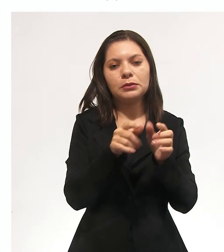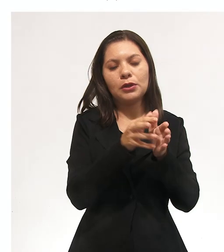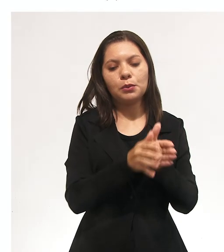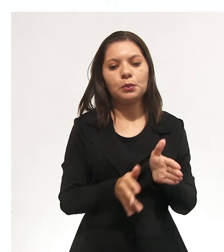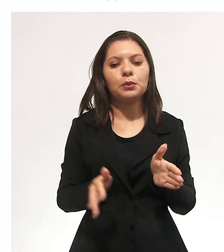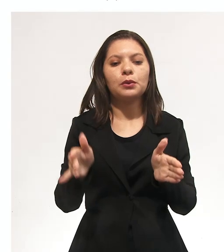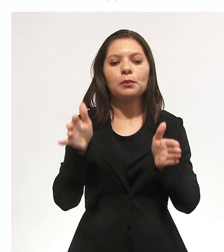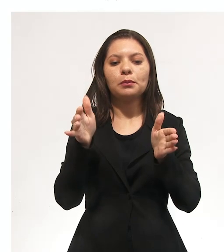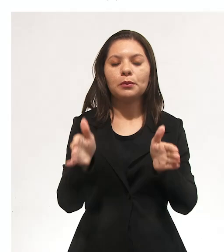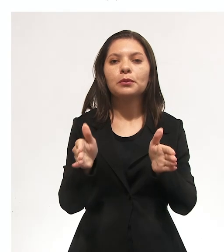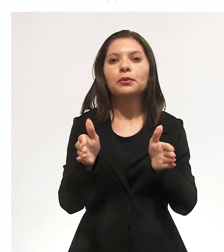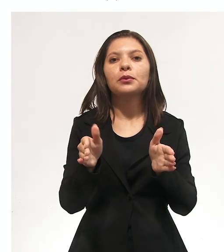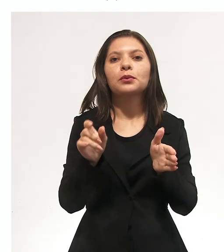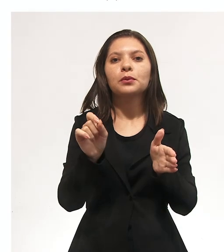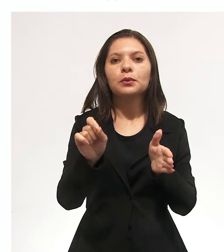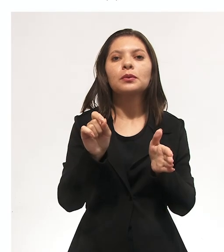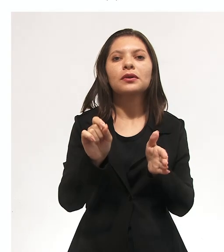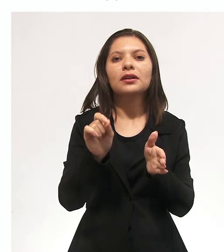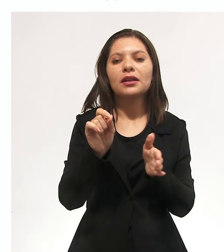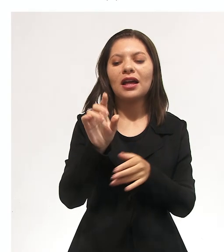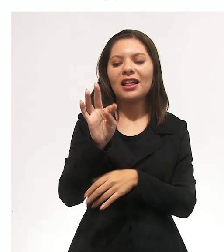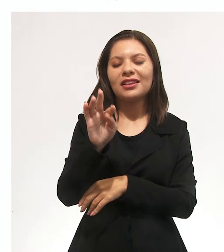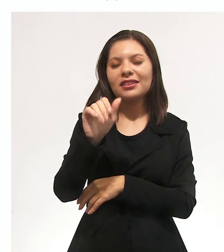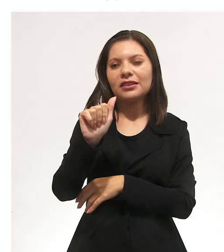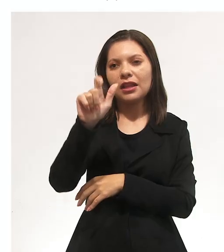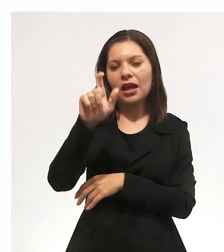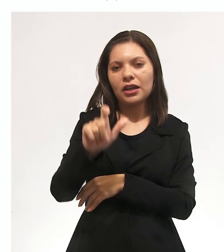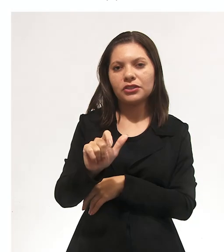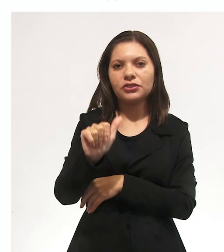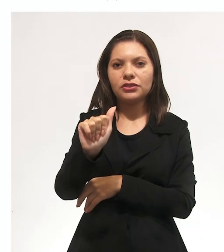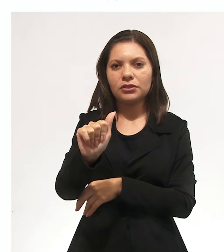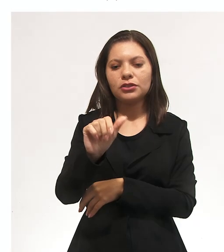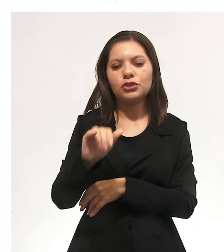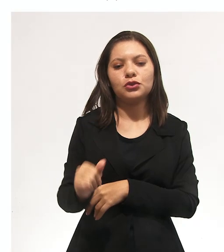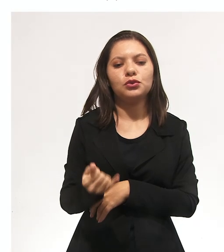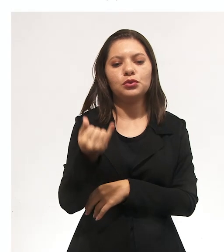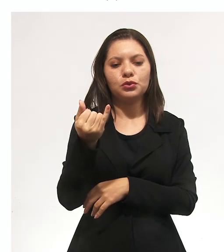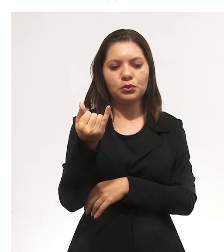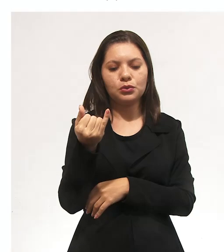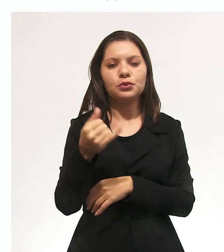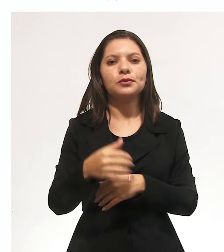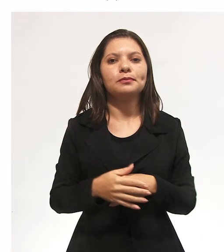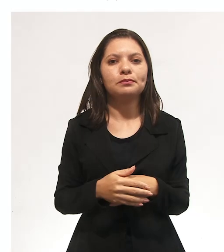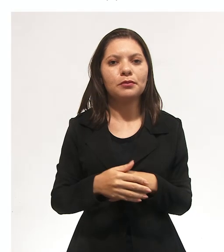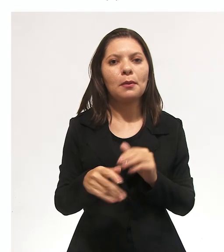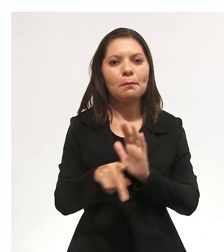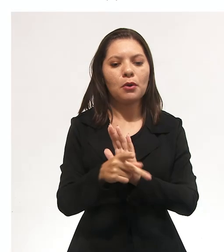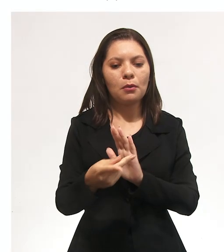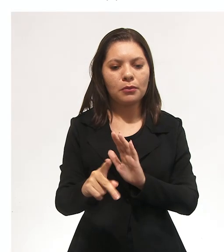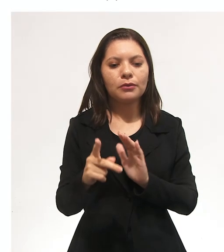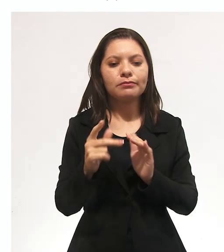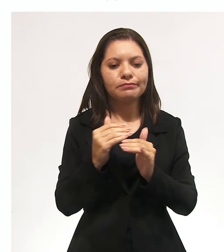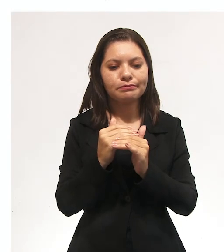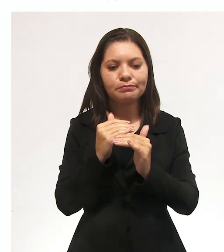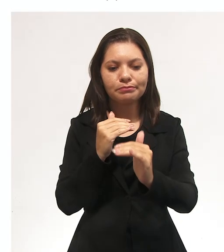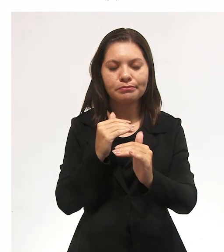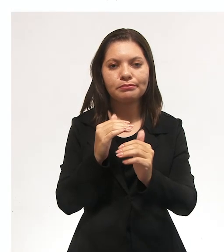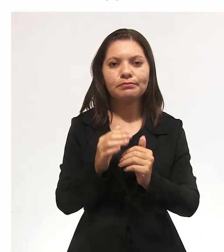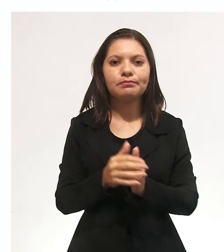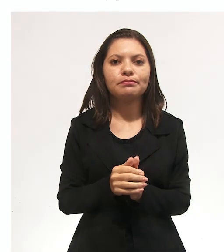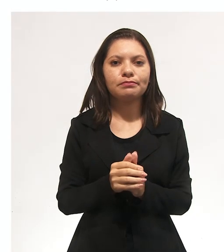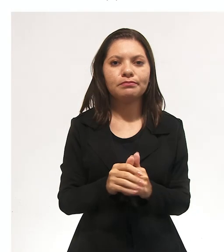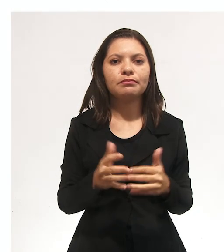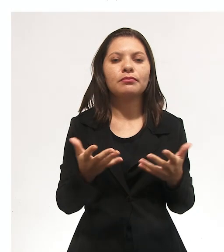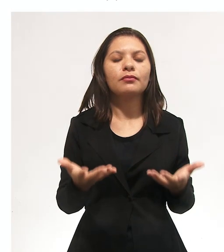aplicação, em que a taxa de juros por período é o fator de proporcionalidade. Então,